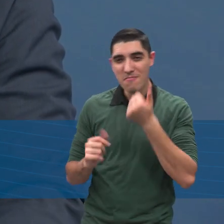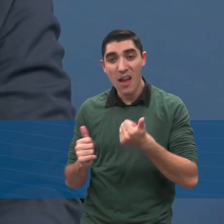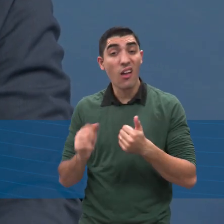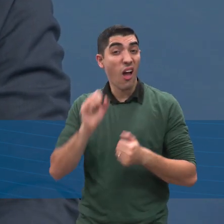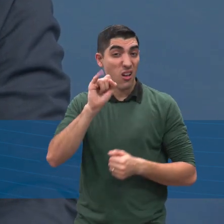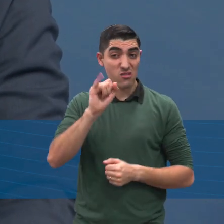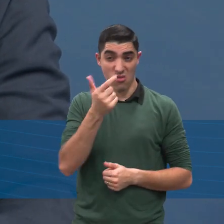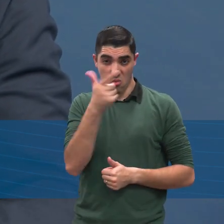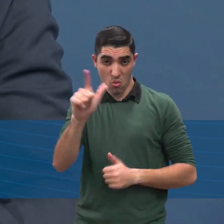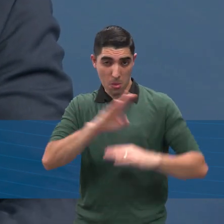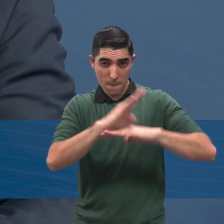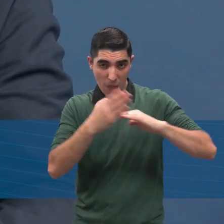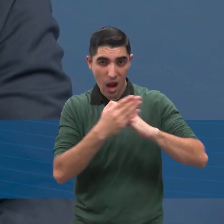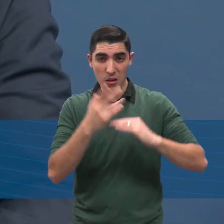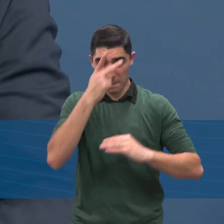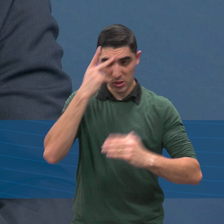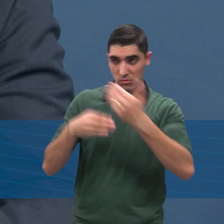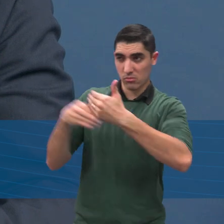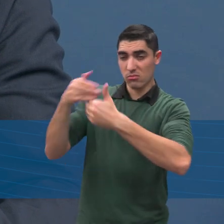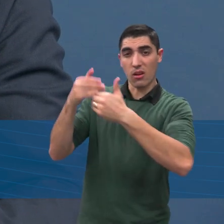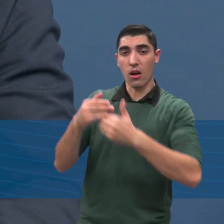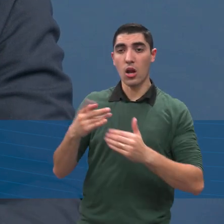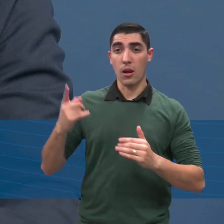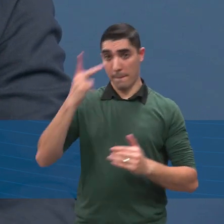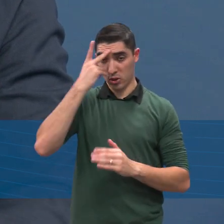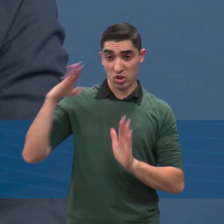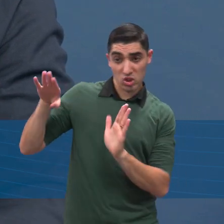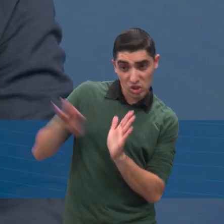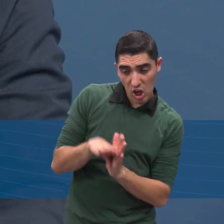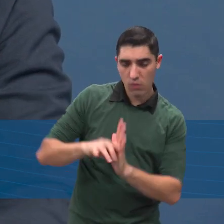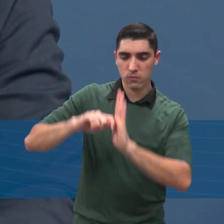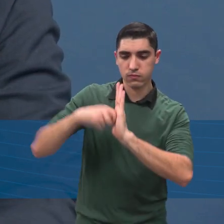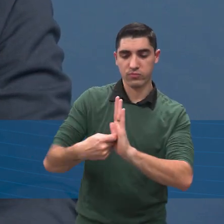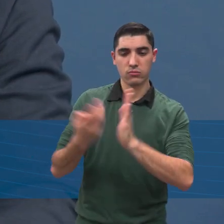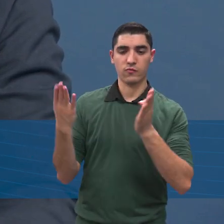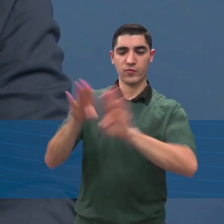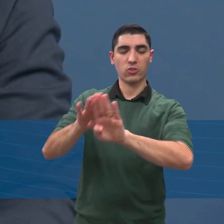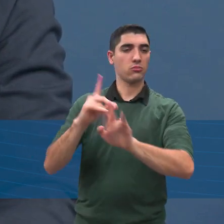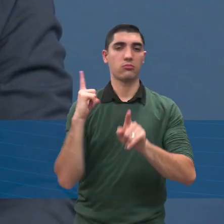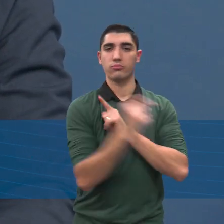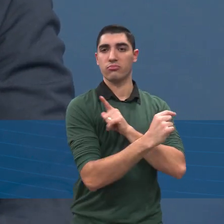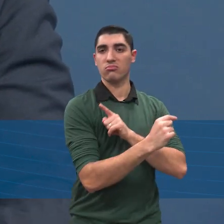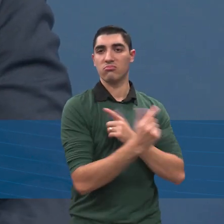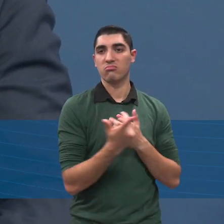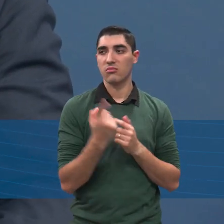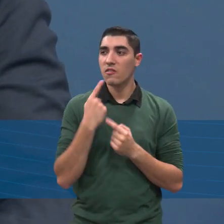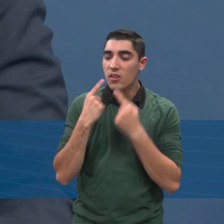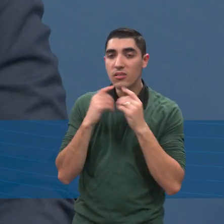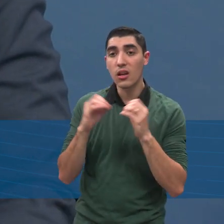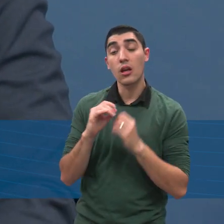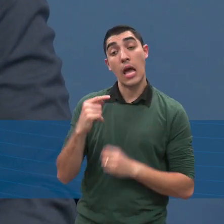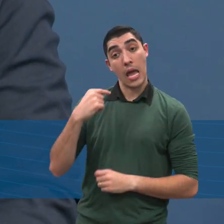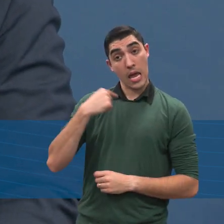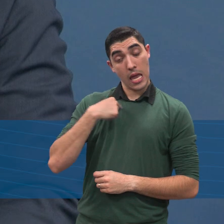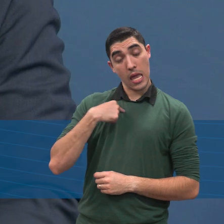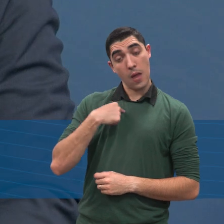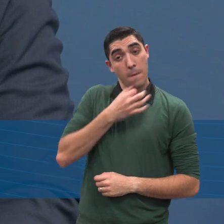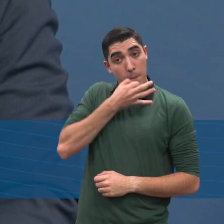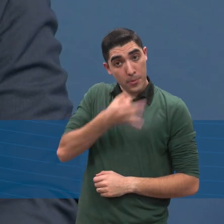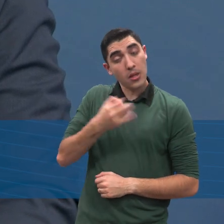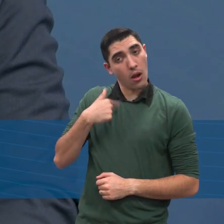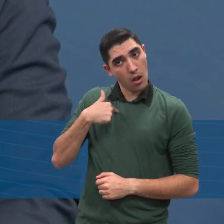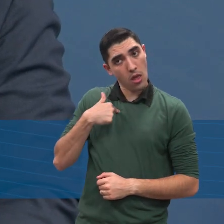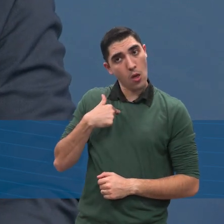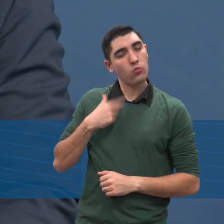né? Então você tem a oportunidade de interagir, né? Eu sou uma pessoa otimista, então eu